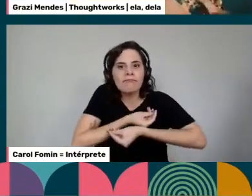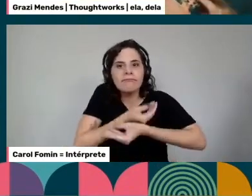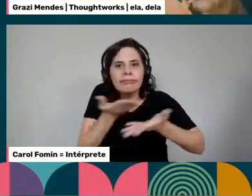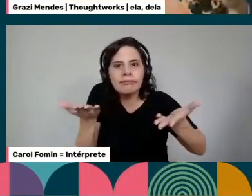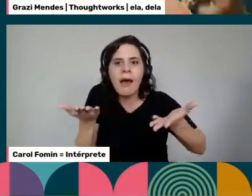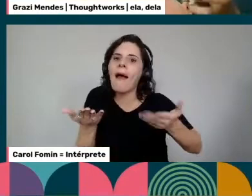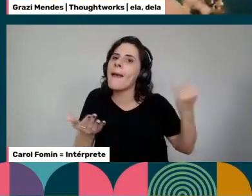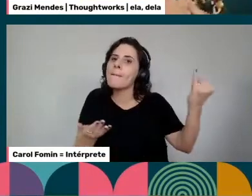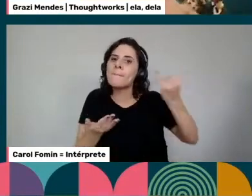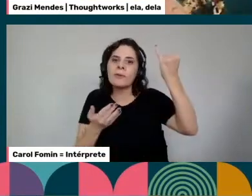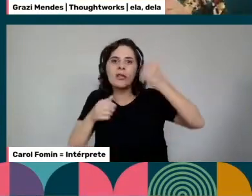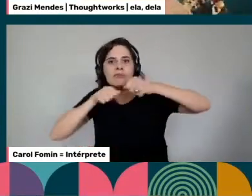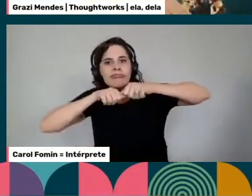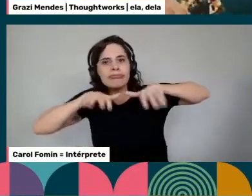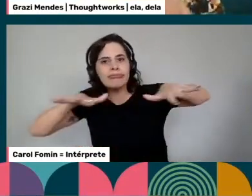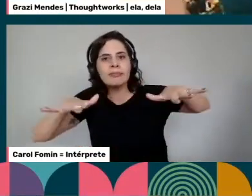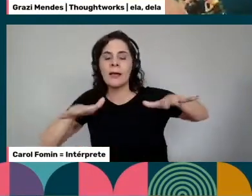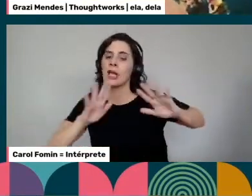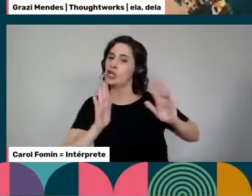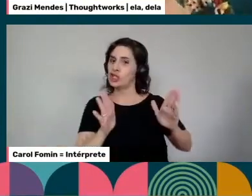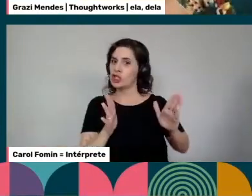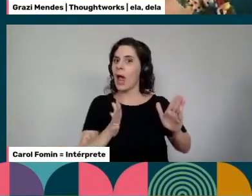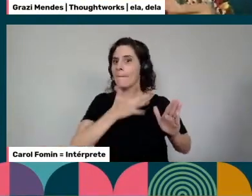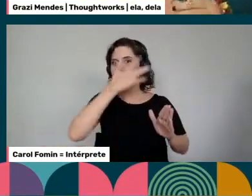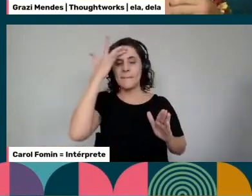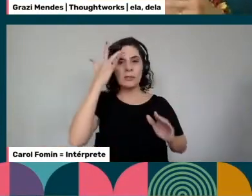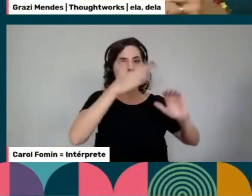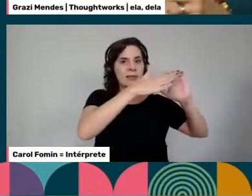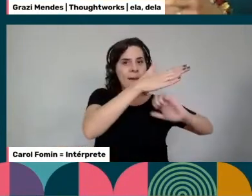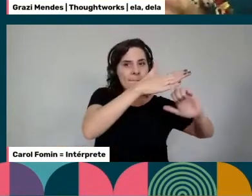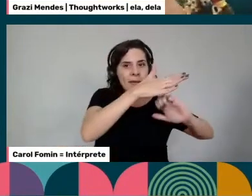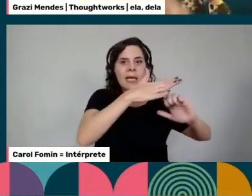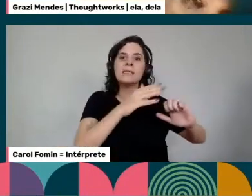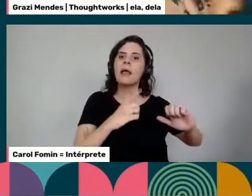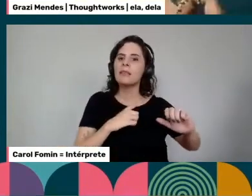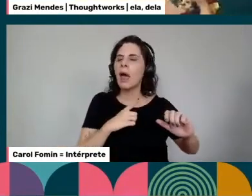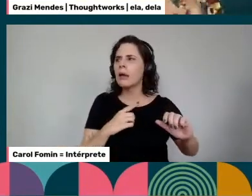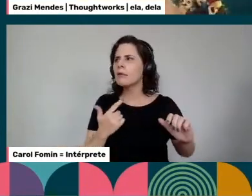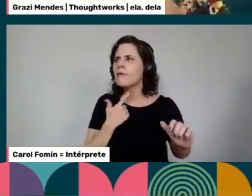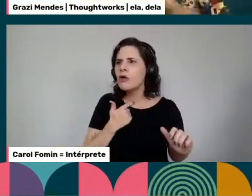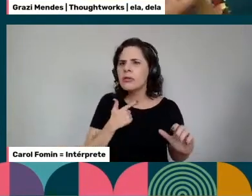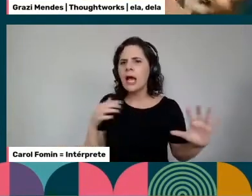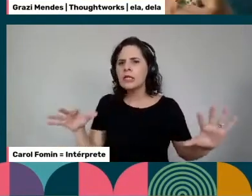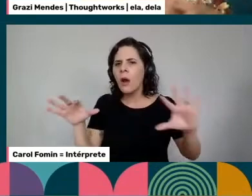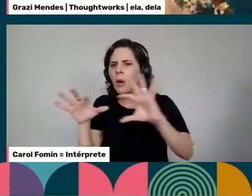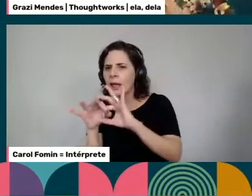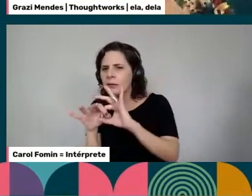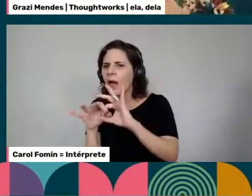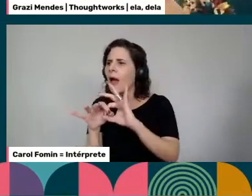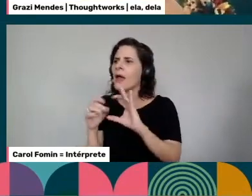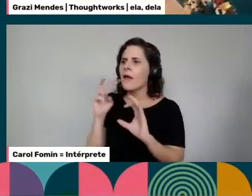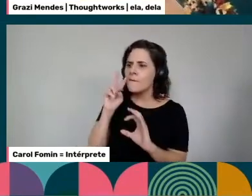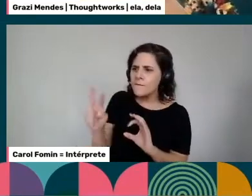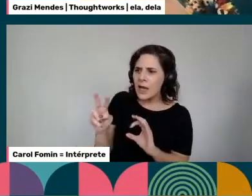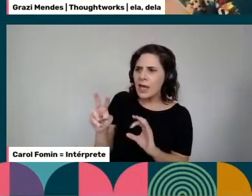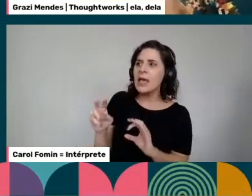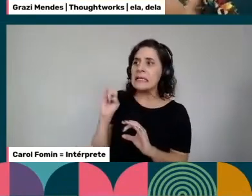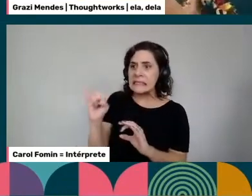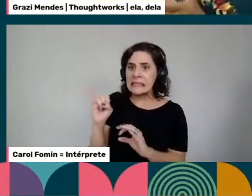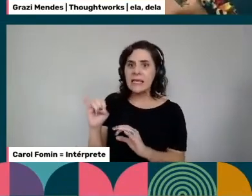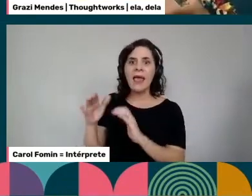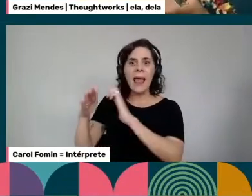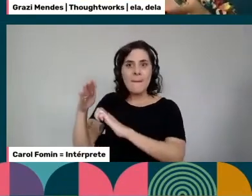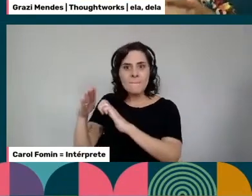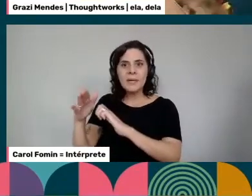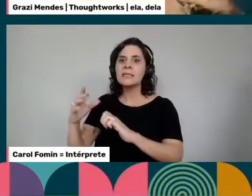conversas, né, e já estão buscando se conectar, investir ou adquirir produtos e serviços de empresas